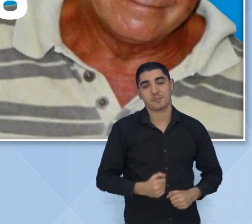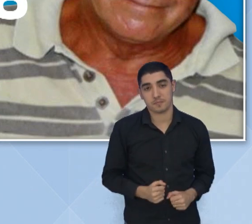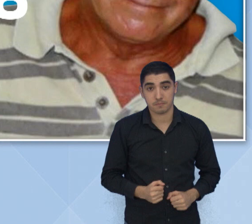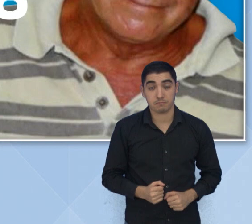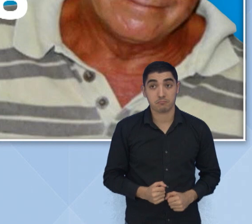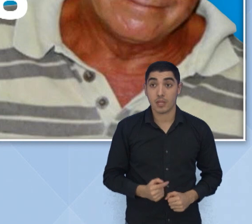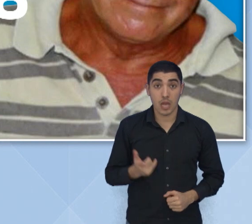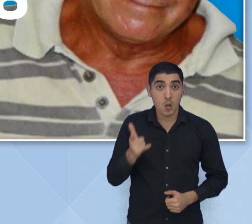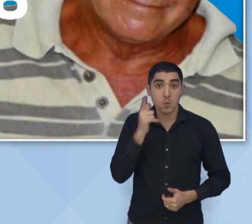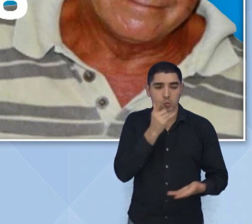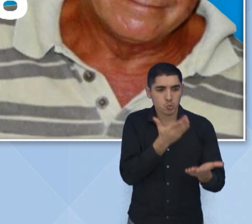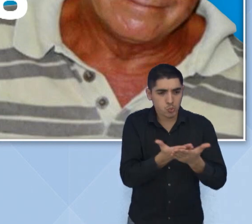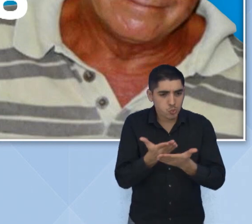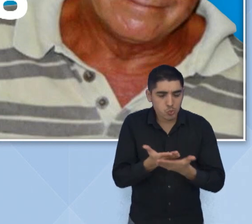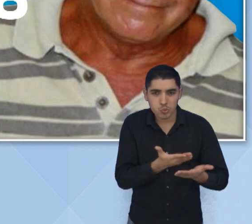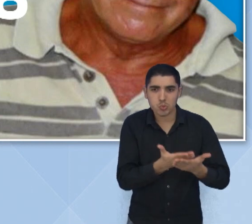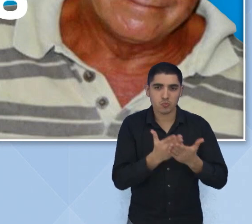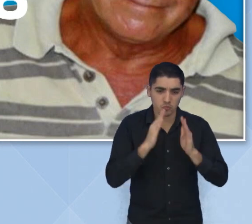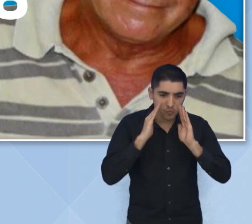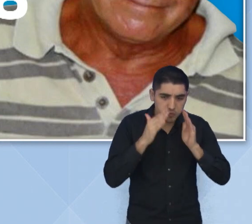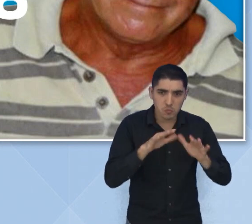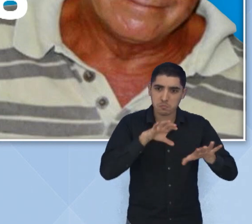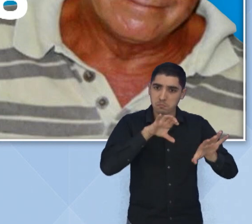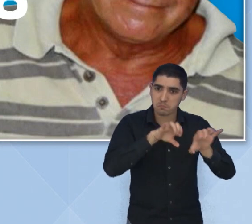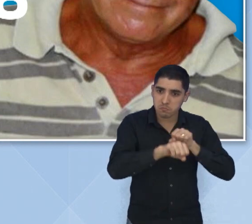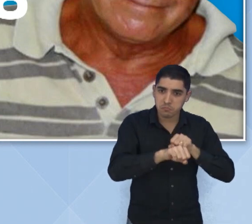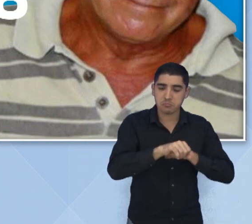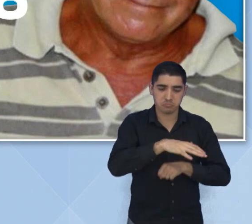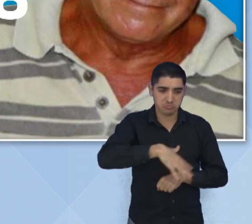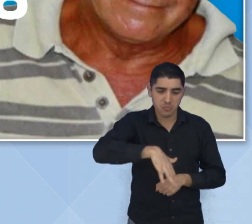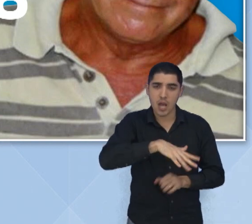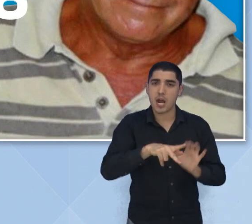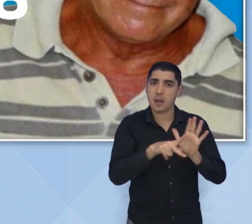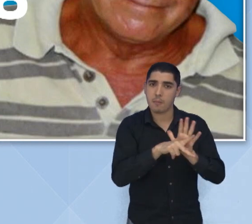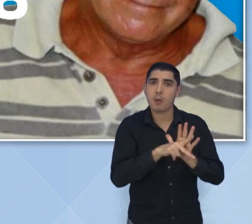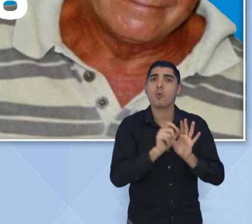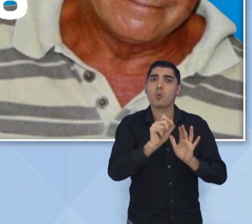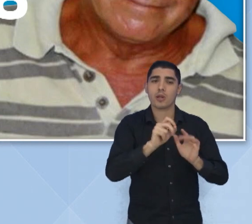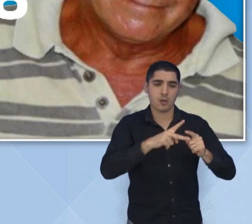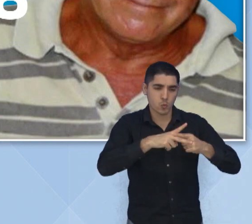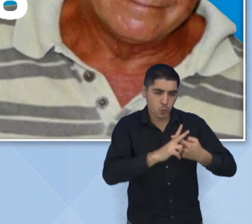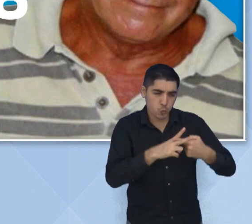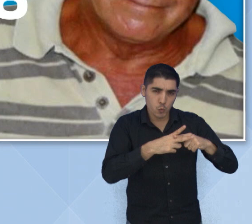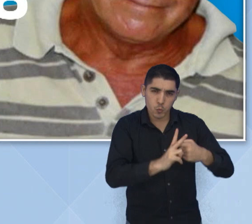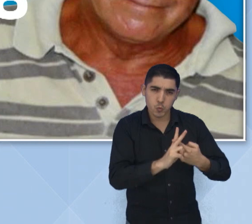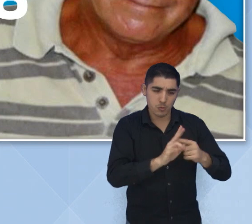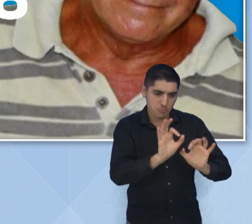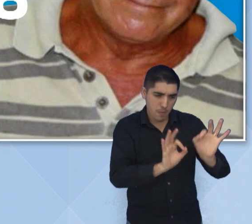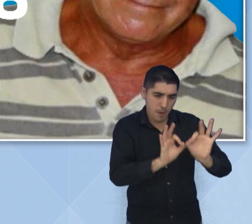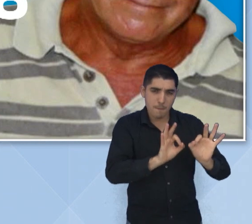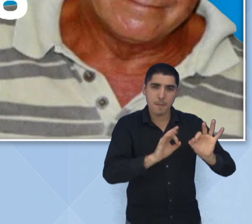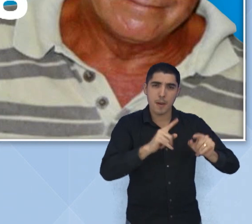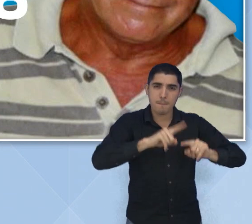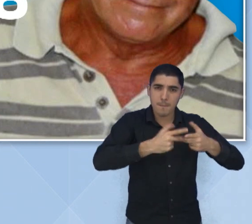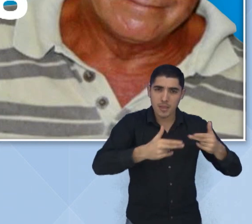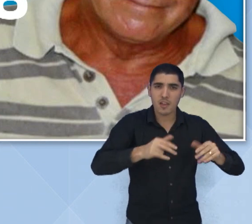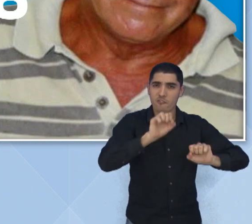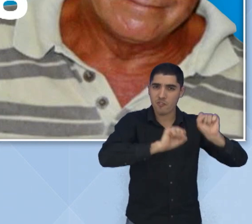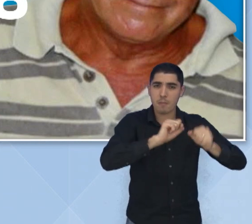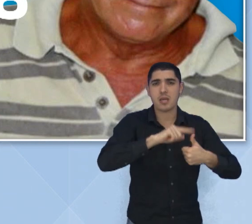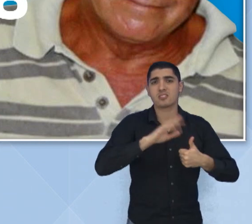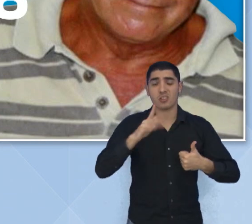Aqui estudou, se especializou em instrumentação industrial, trabalhou em algumas empresas como